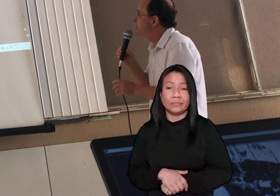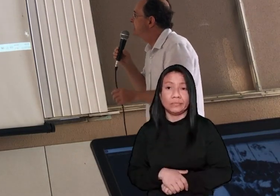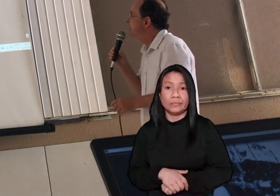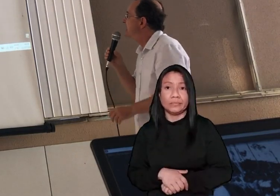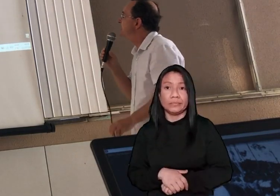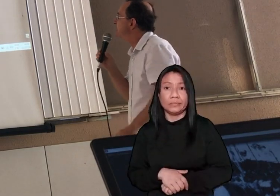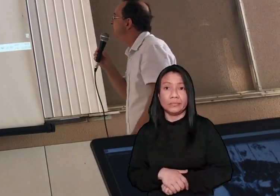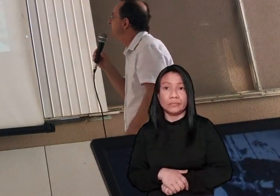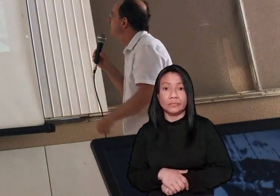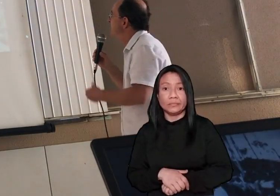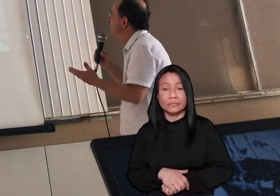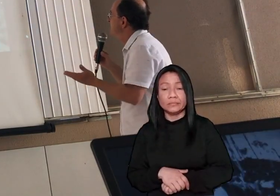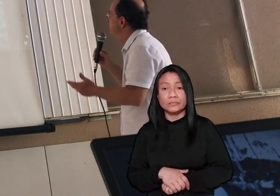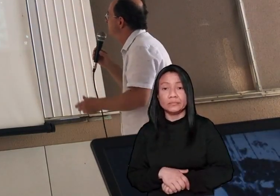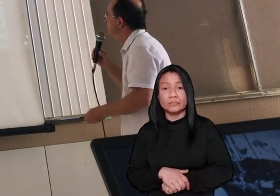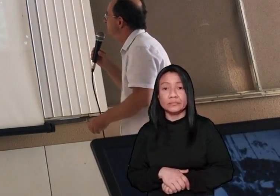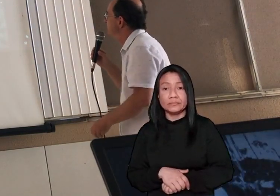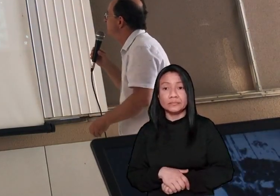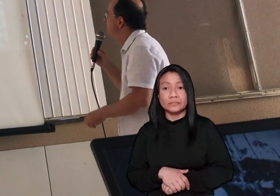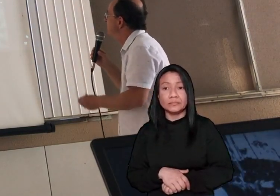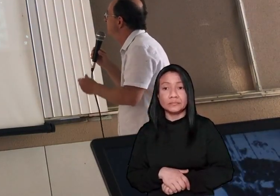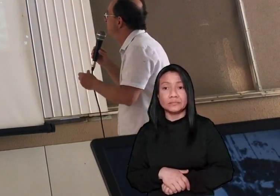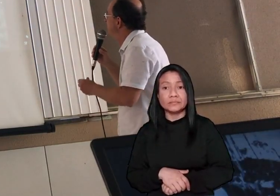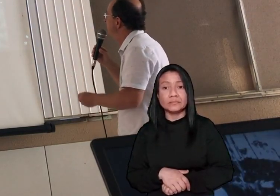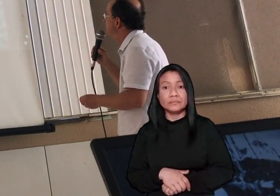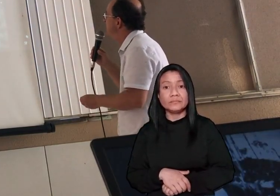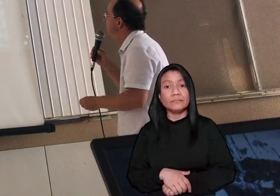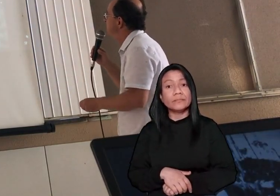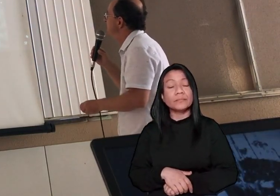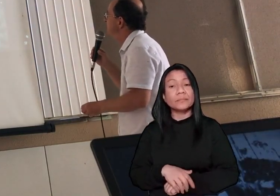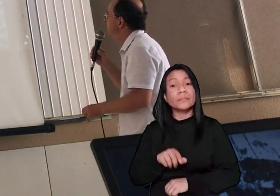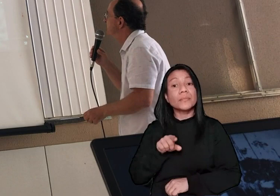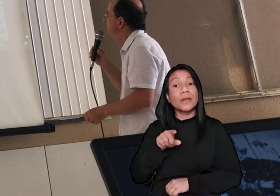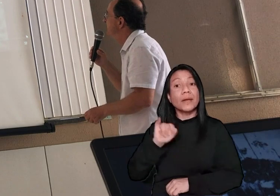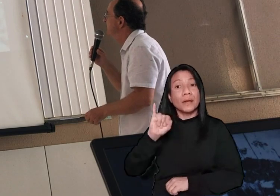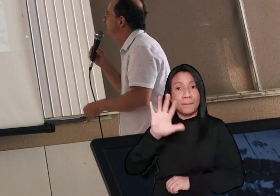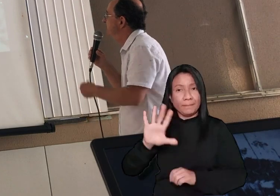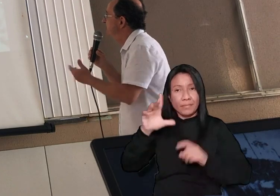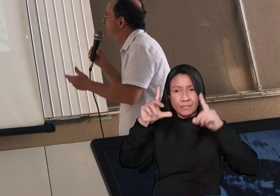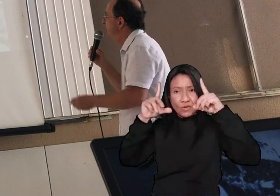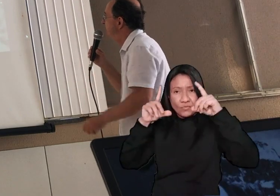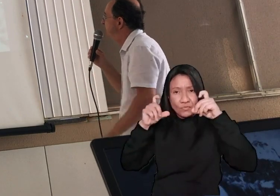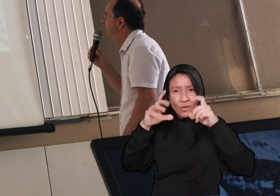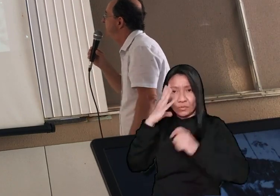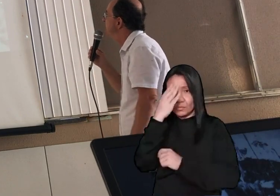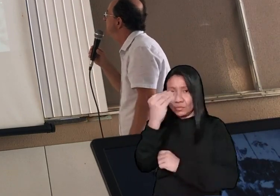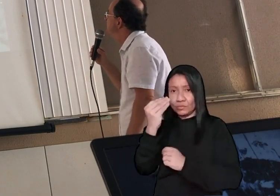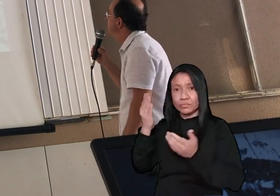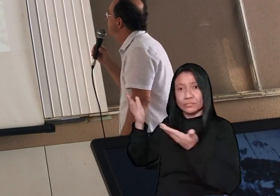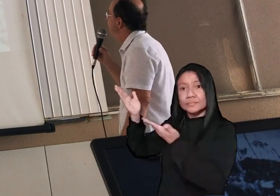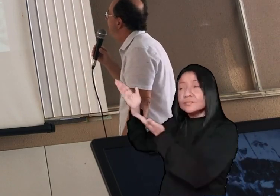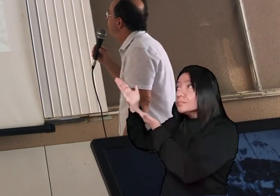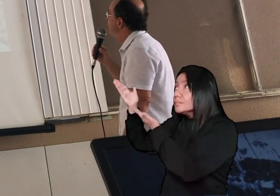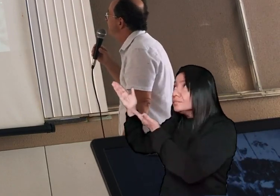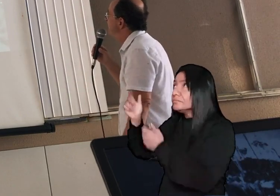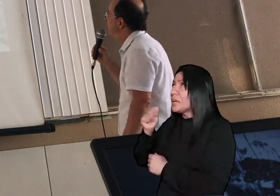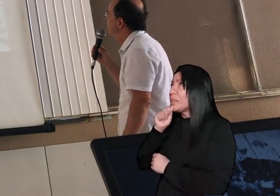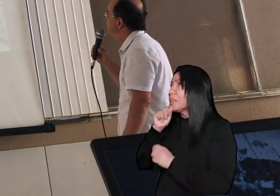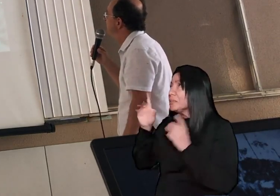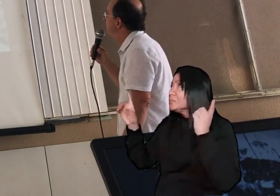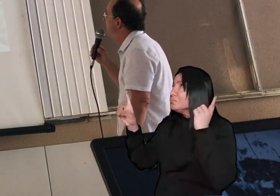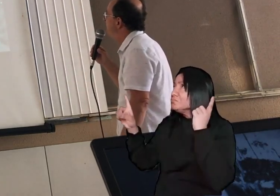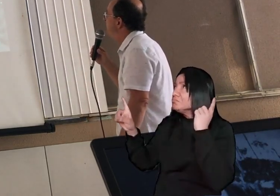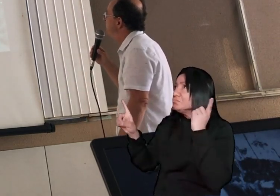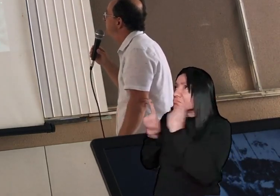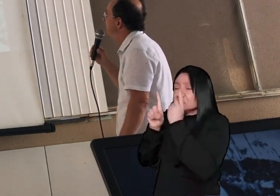Aqui é uma solenidade que eu não descobri onde que é essa solenidade aqui que o Frei está. Tá? Mas é uma